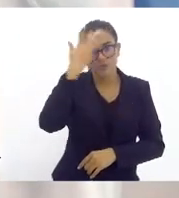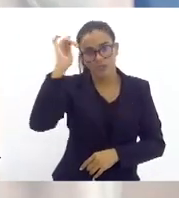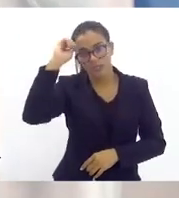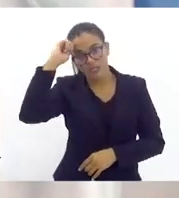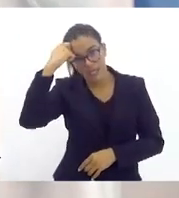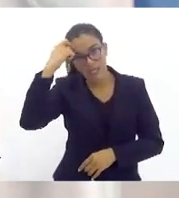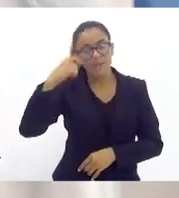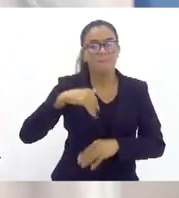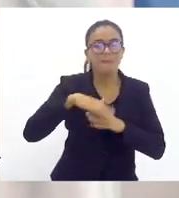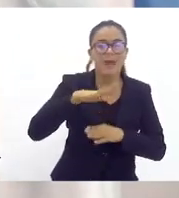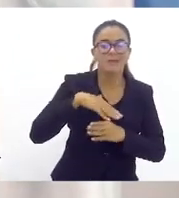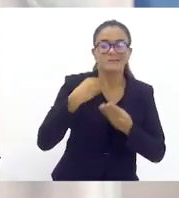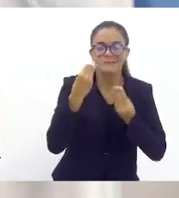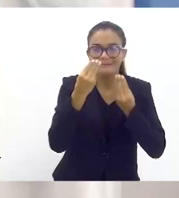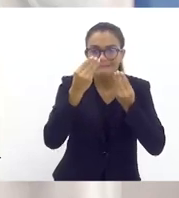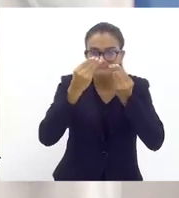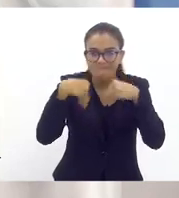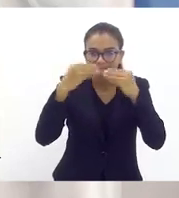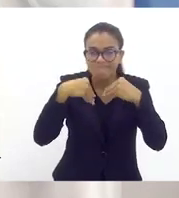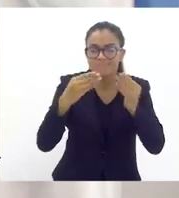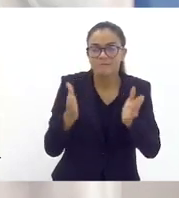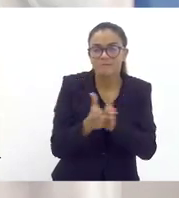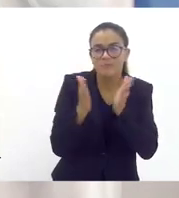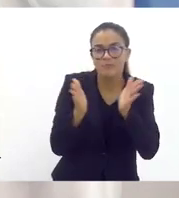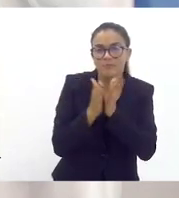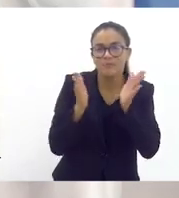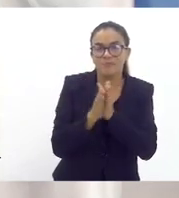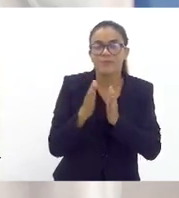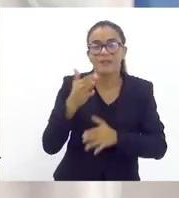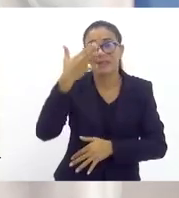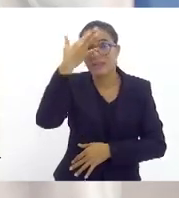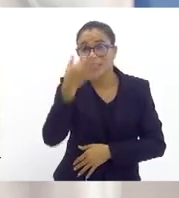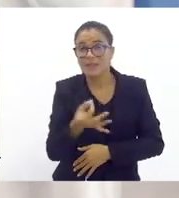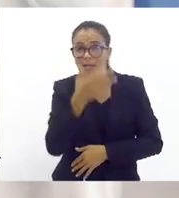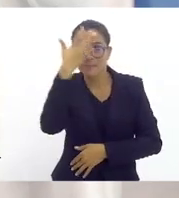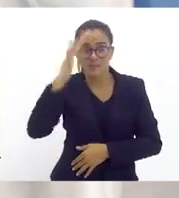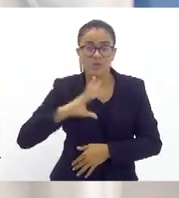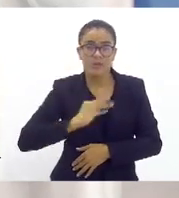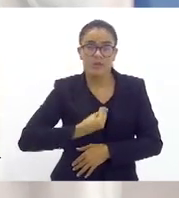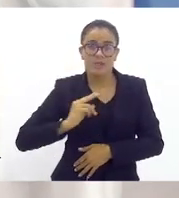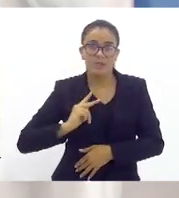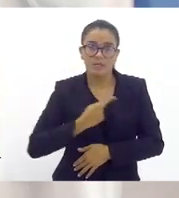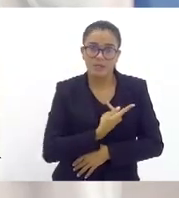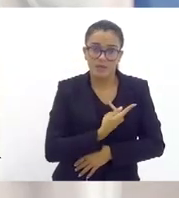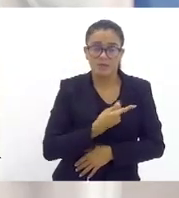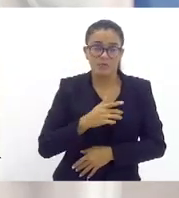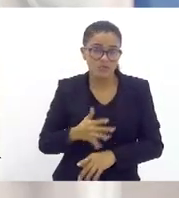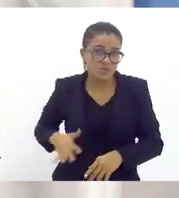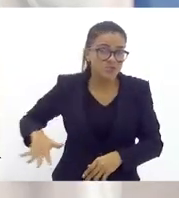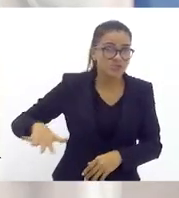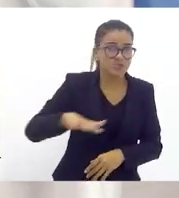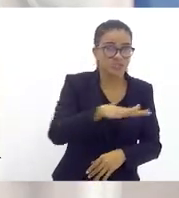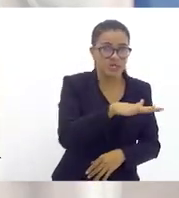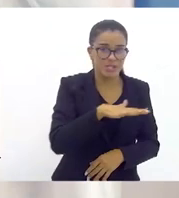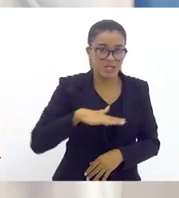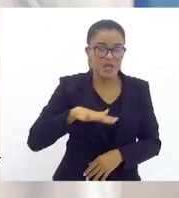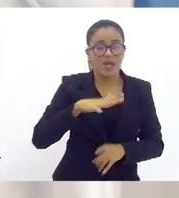pessoas mais vulneráveis. Então, entender que a situação de pessoa transexual e travesti, de modo geral, de